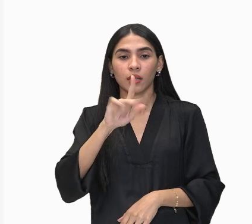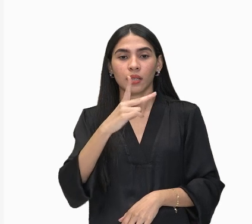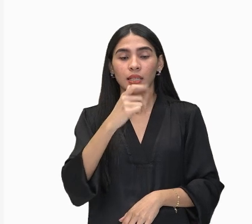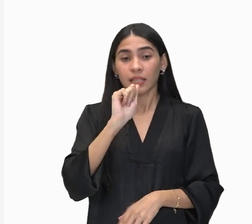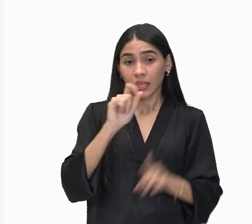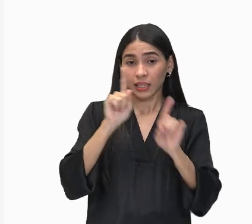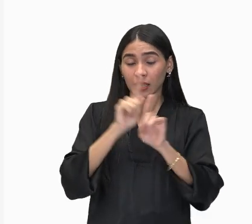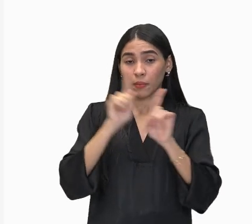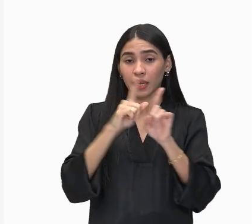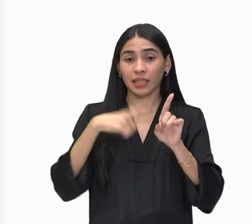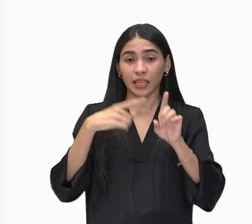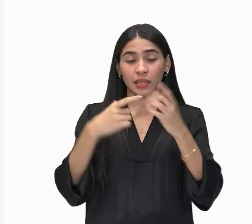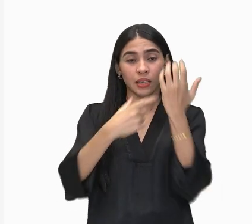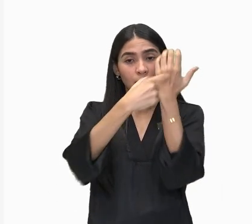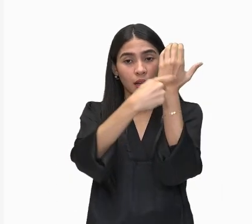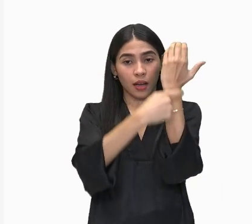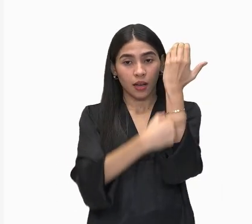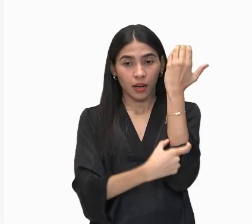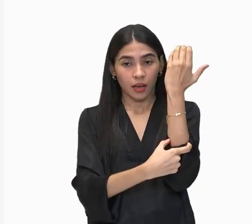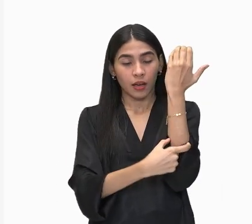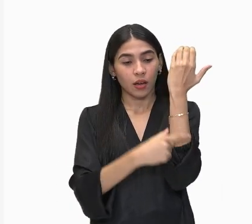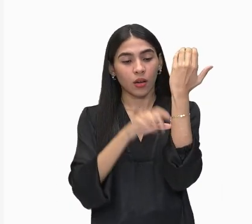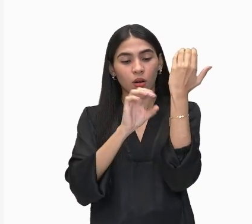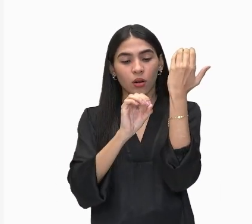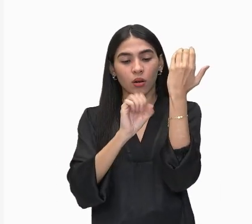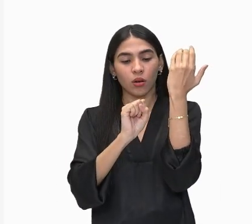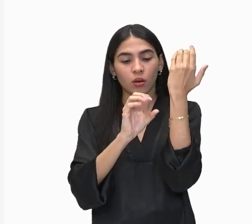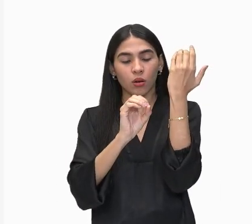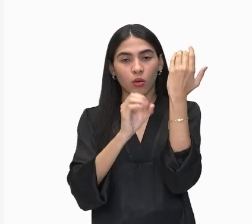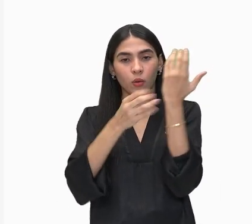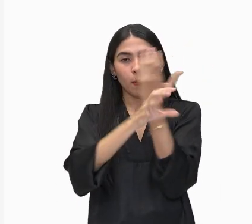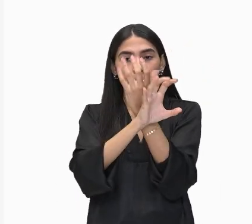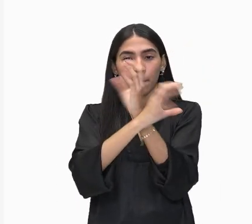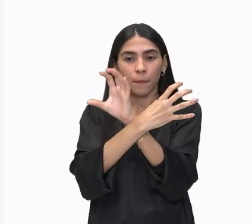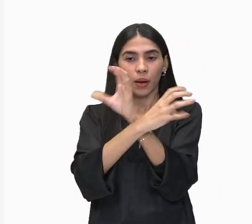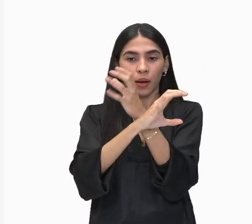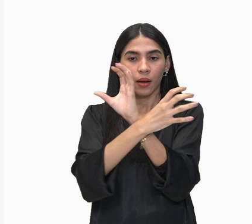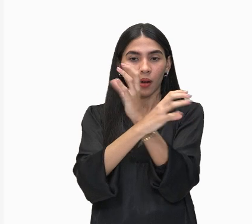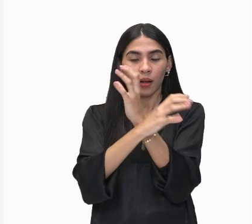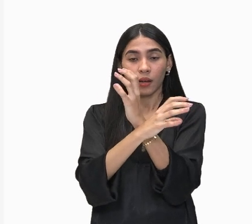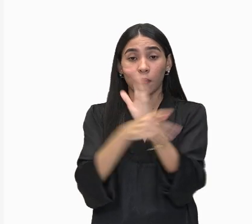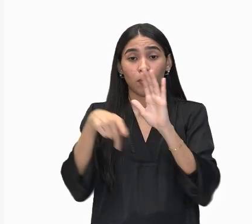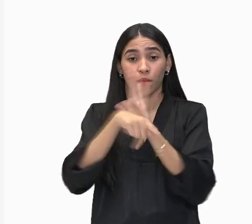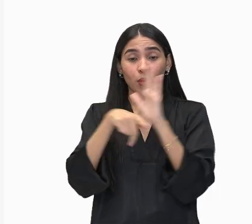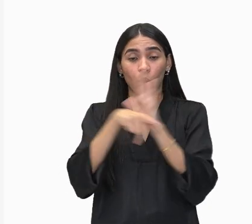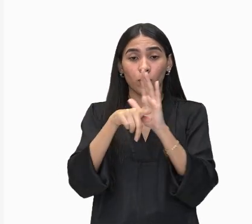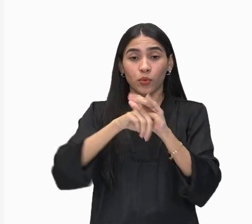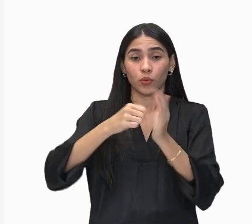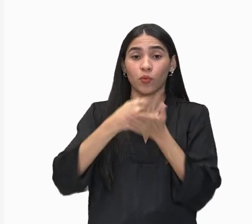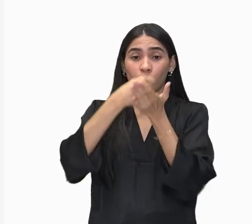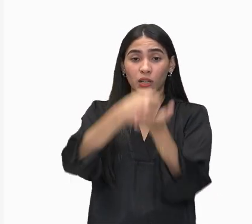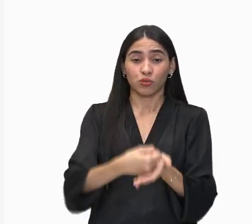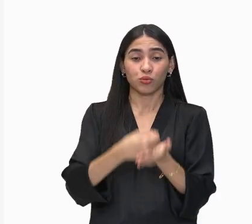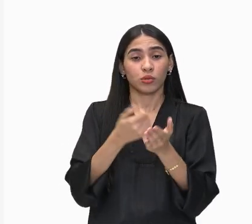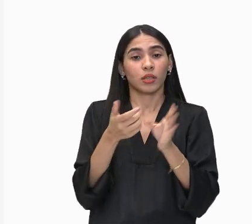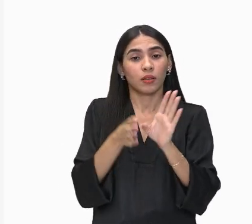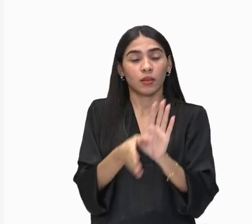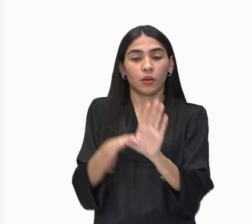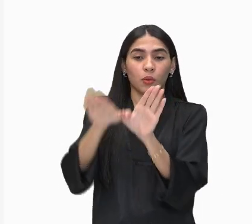são ossos adaptados para voo, extremamente leves, permitindo que elas voem com